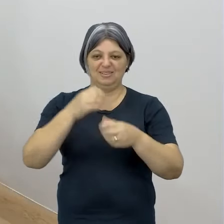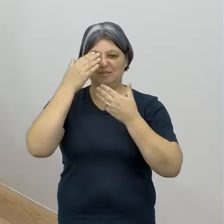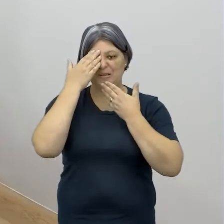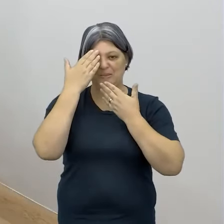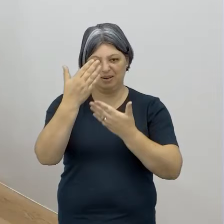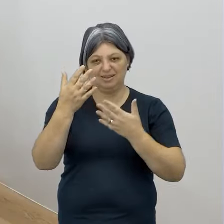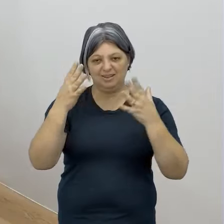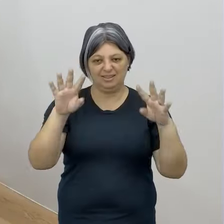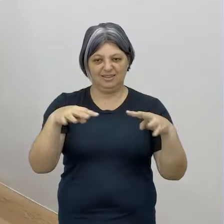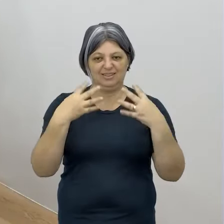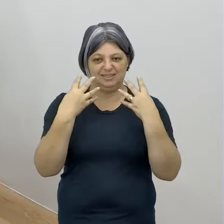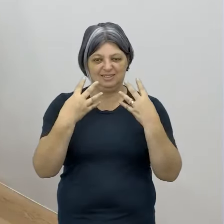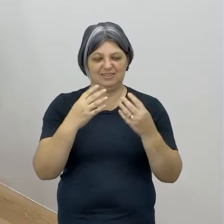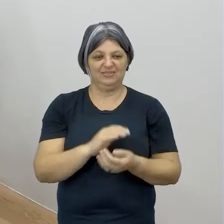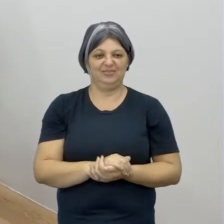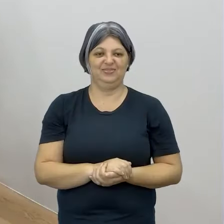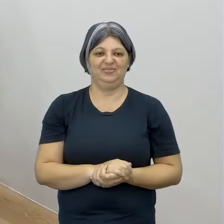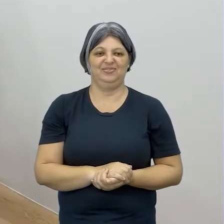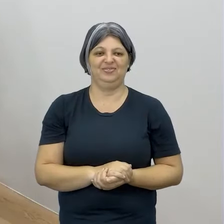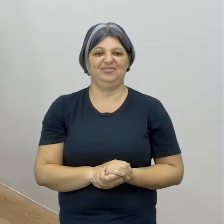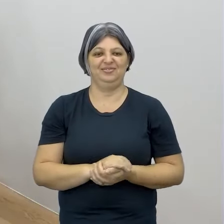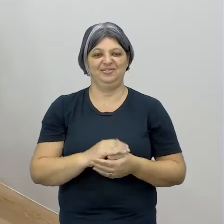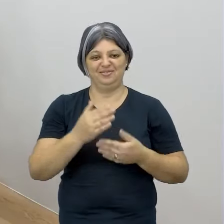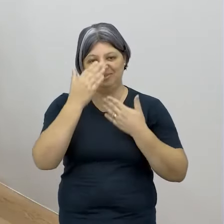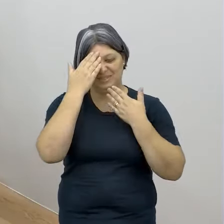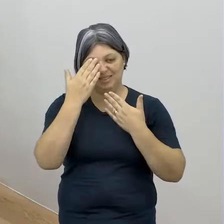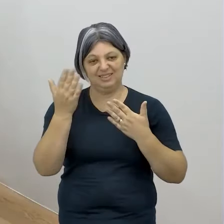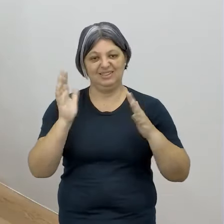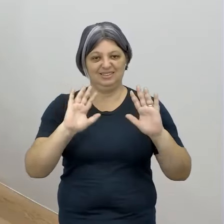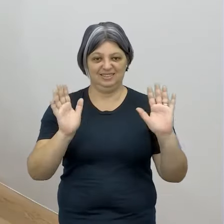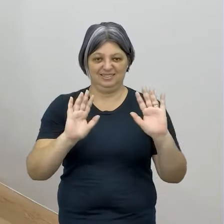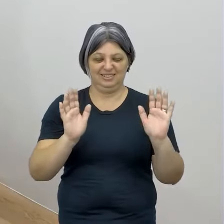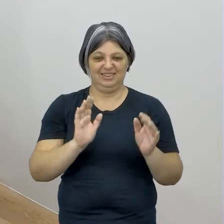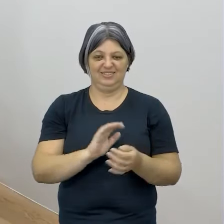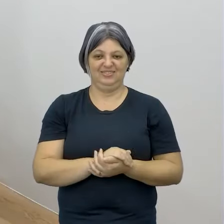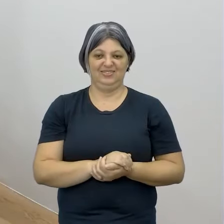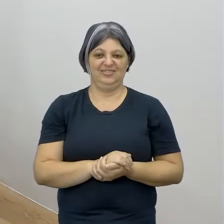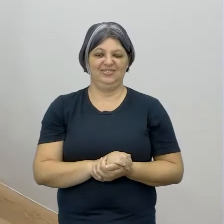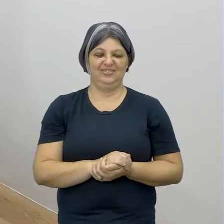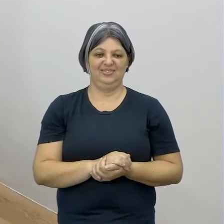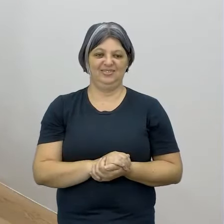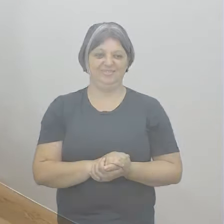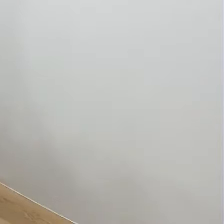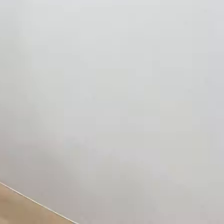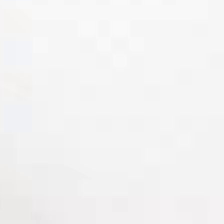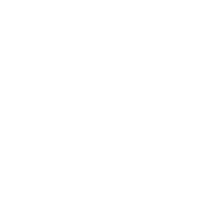obrigado pela atenção de todos. Obrigada, pessoal. Até a próxima. Tchau, tchau.